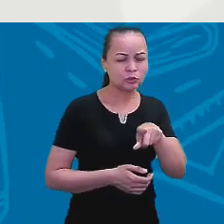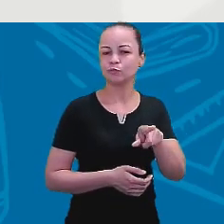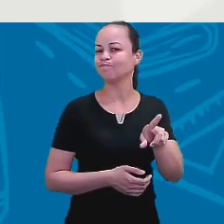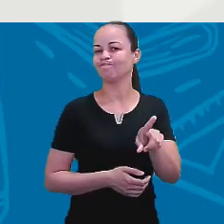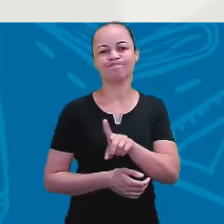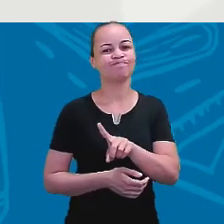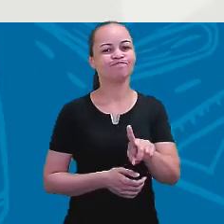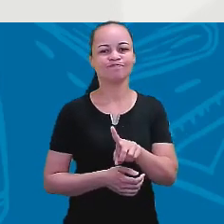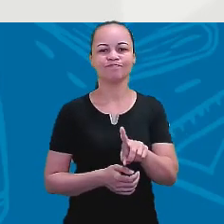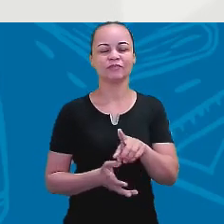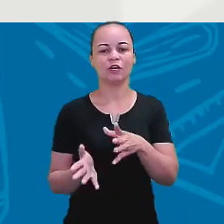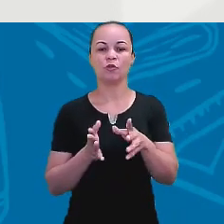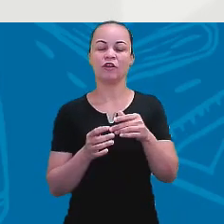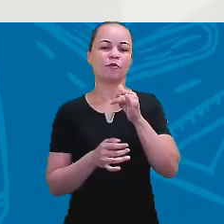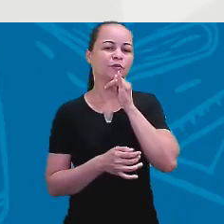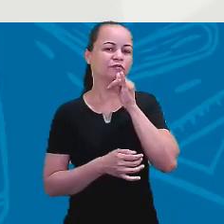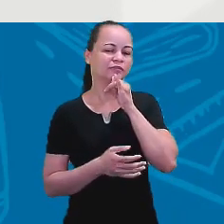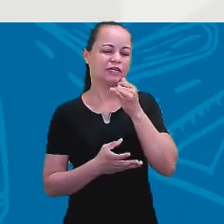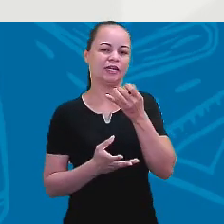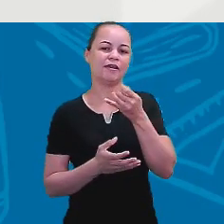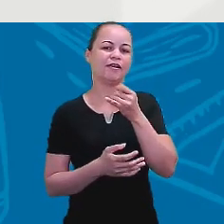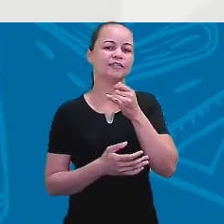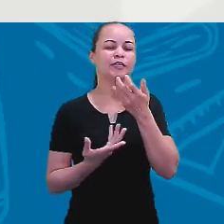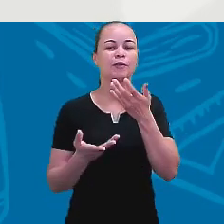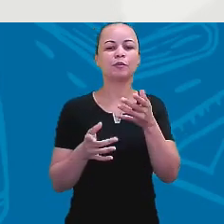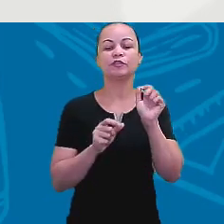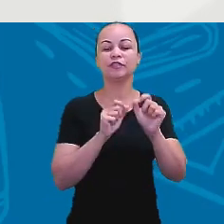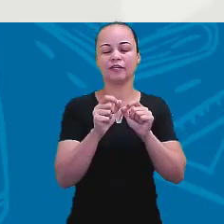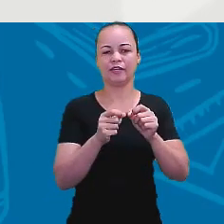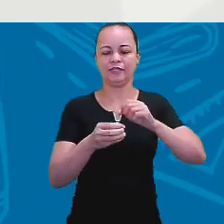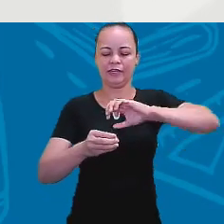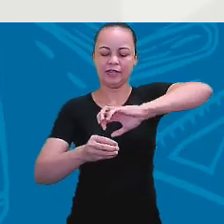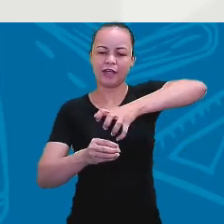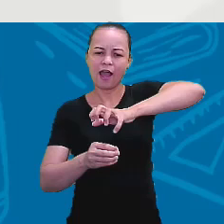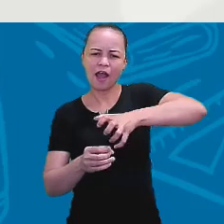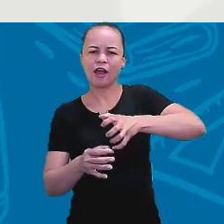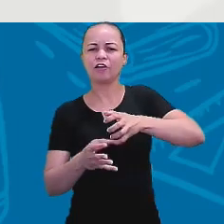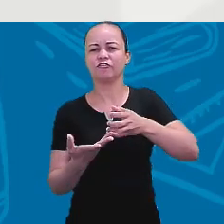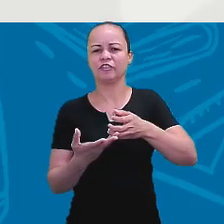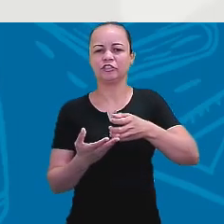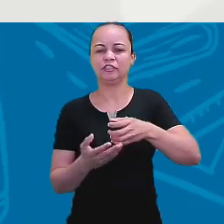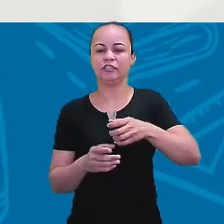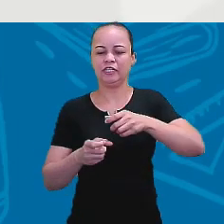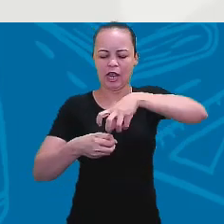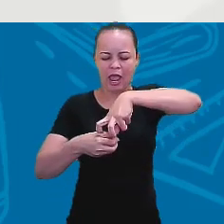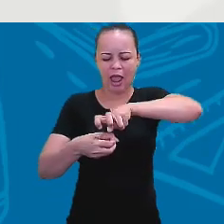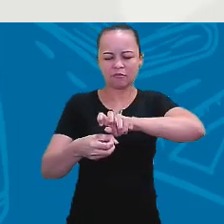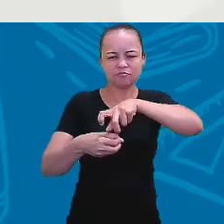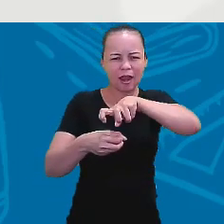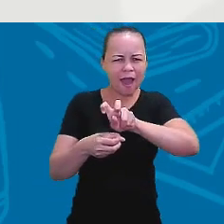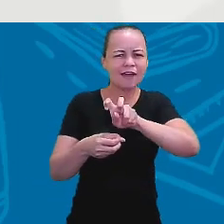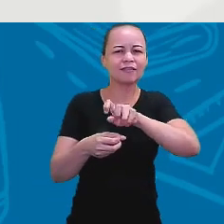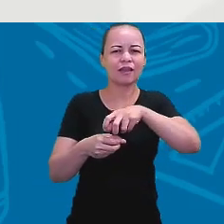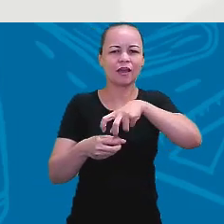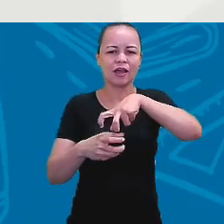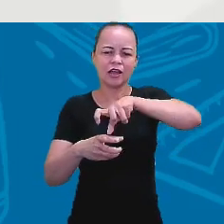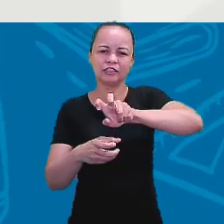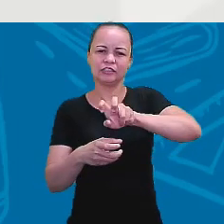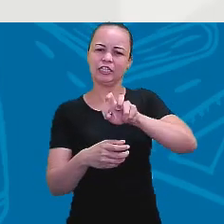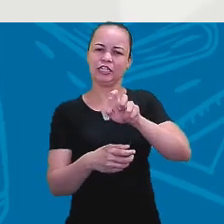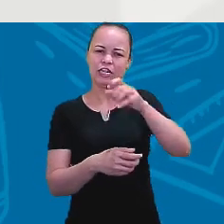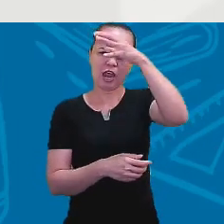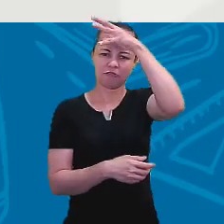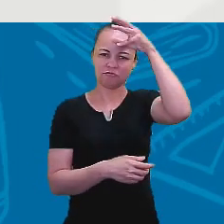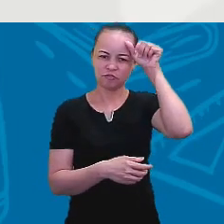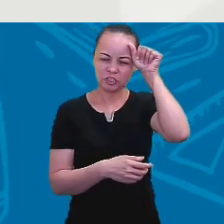né, de que garrafas de refrigerante, aquelas garrafas de alumínio, né, de latinhas, aquelas latinhas de